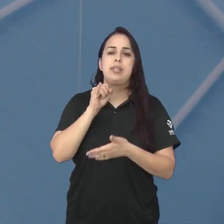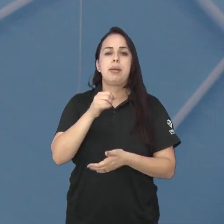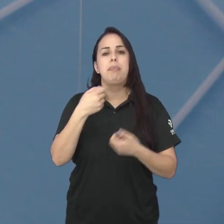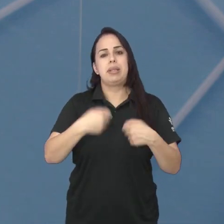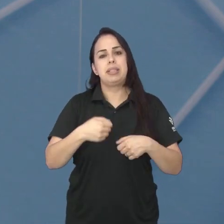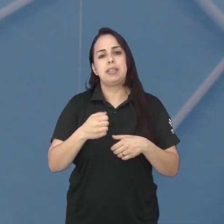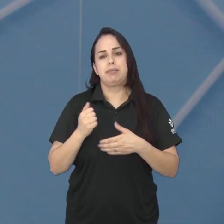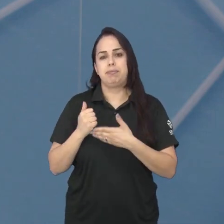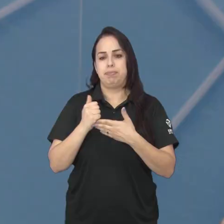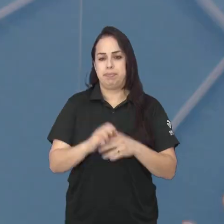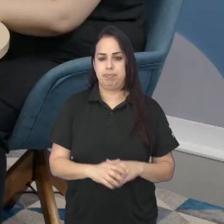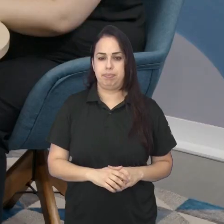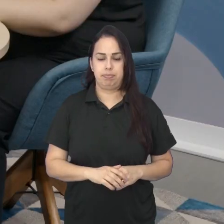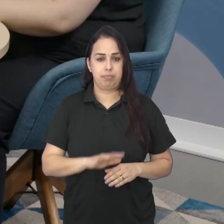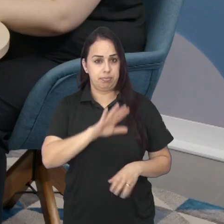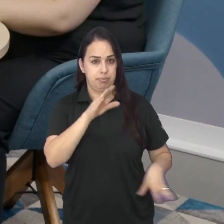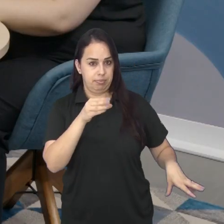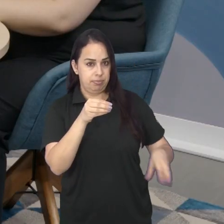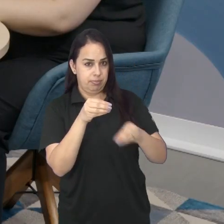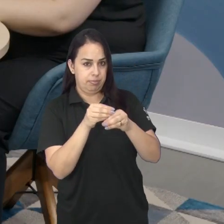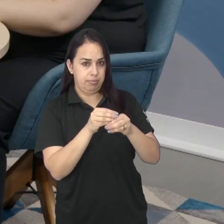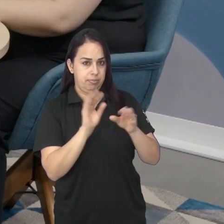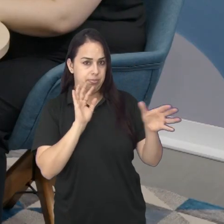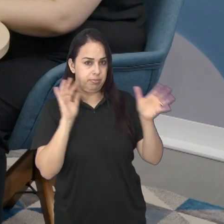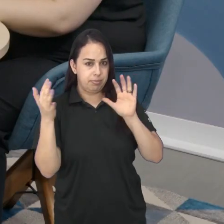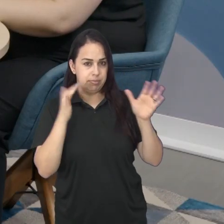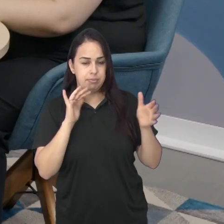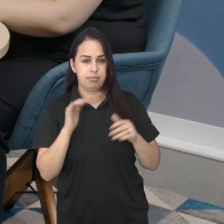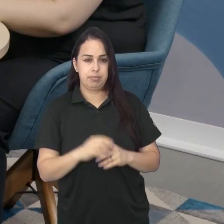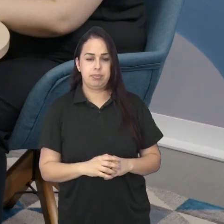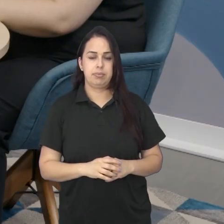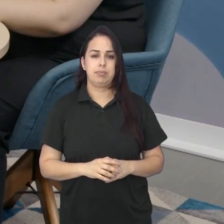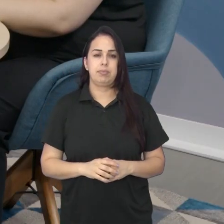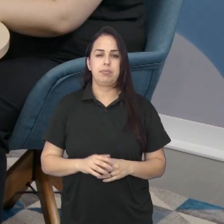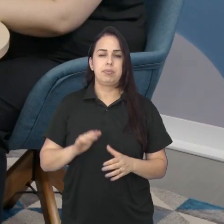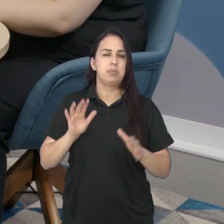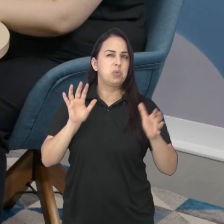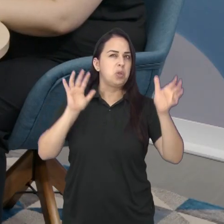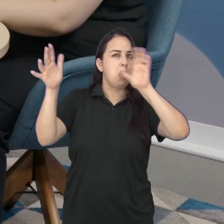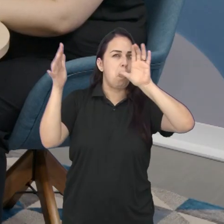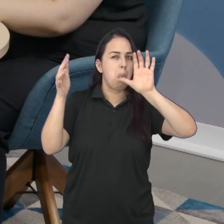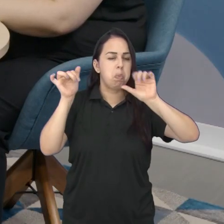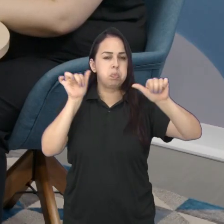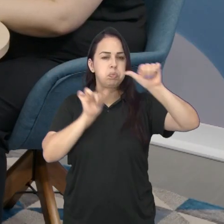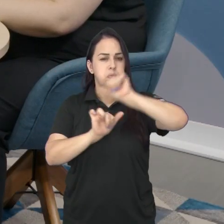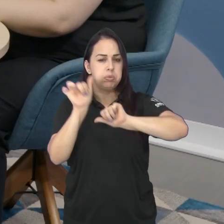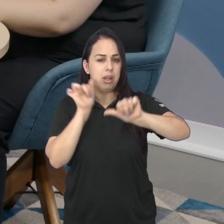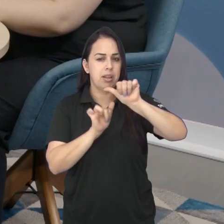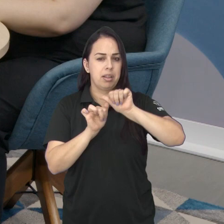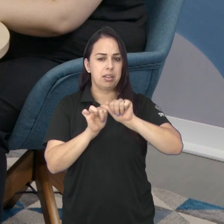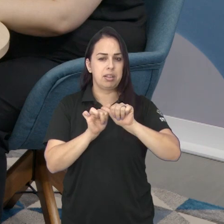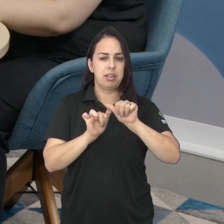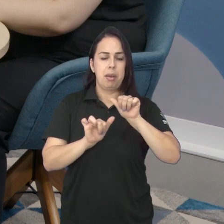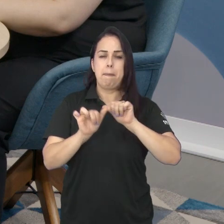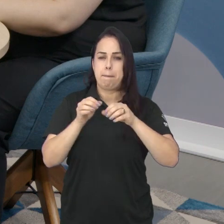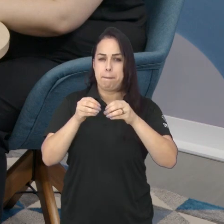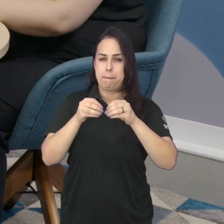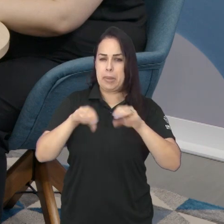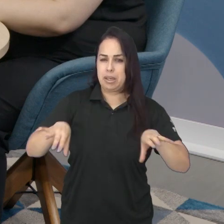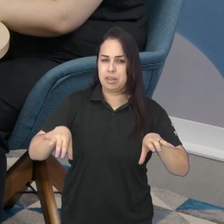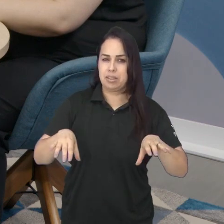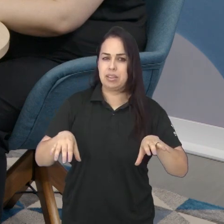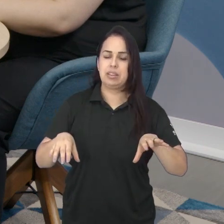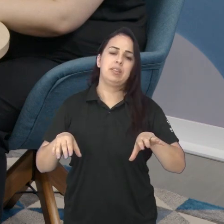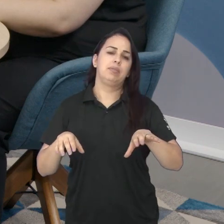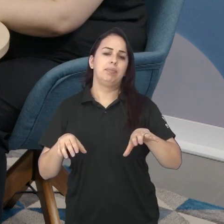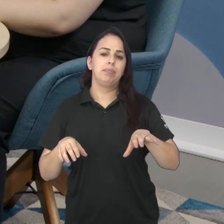for necessário. Pegando esse gancho nosso de previsão, mudanças climáticas, né? Elas afetam